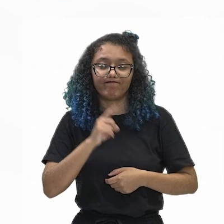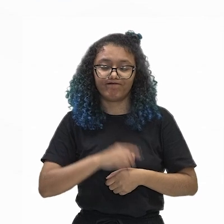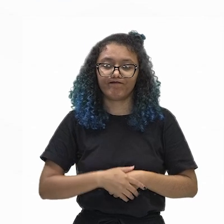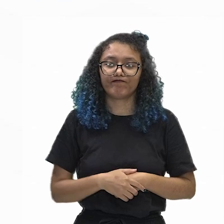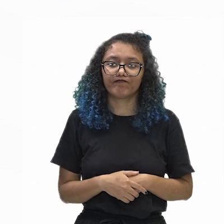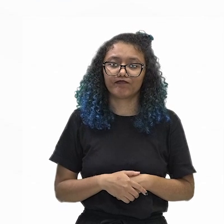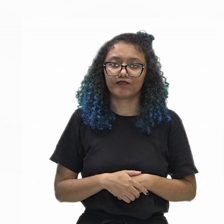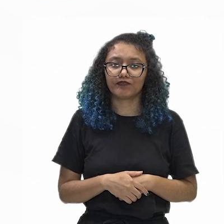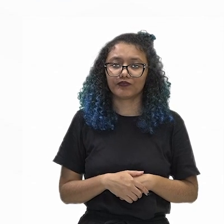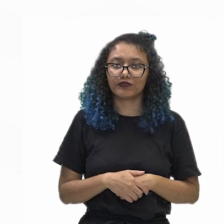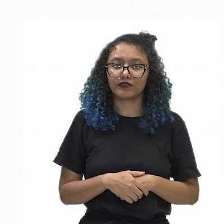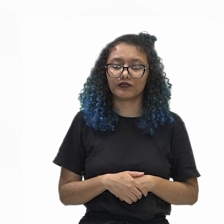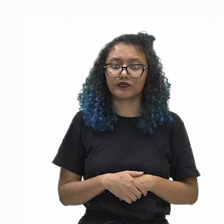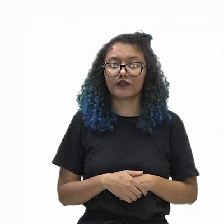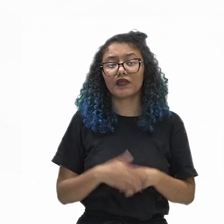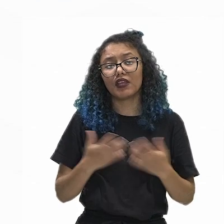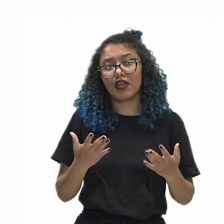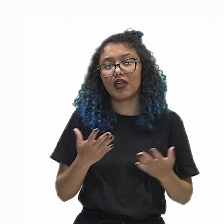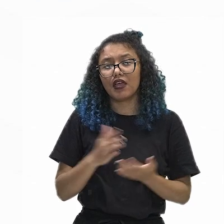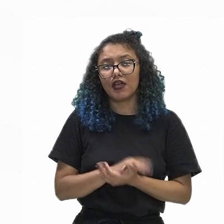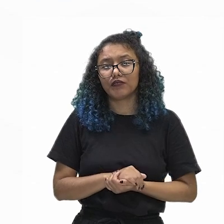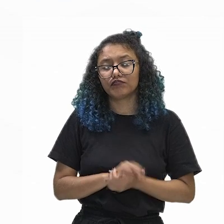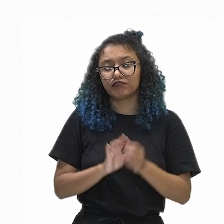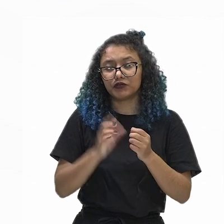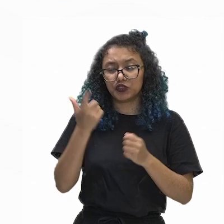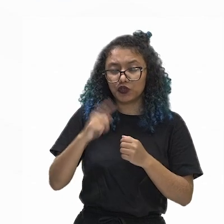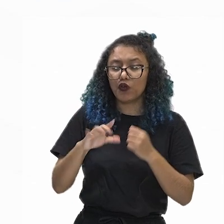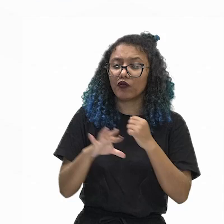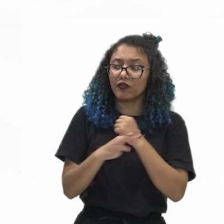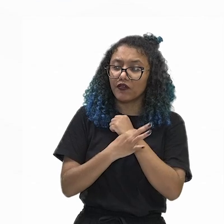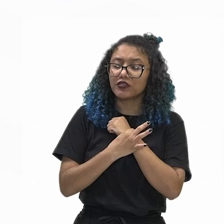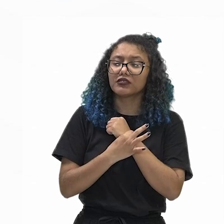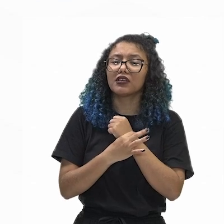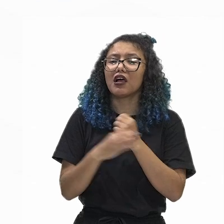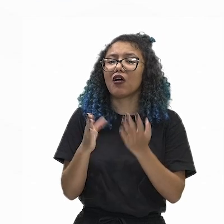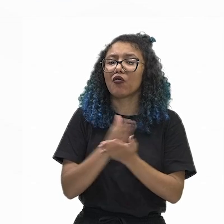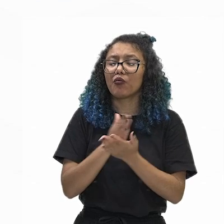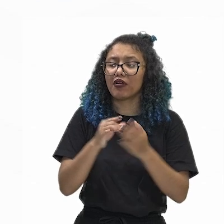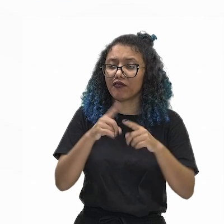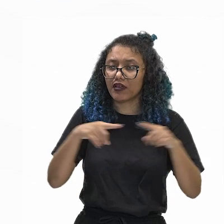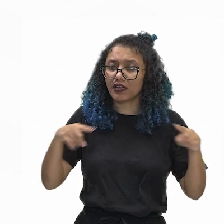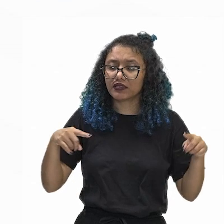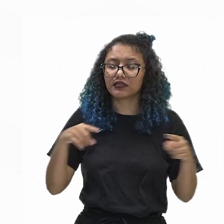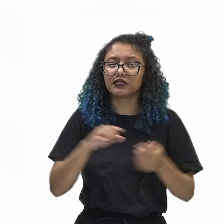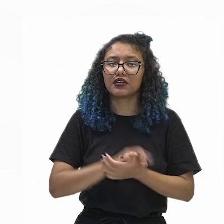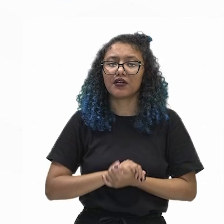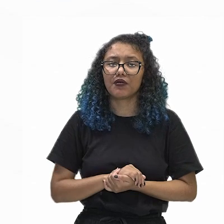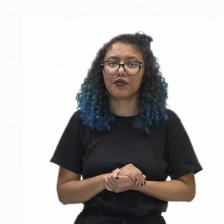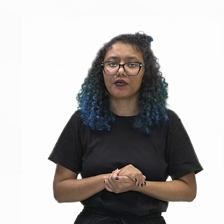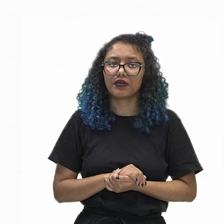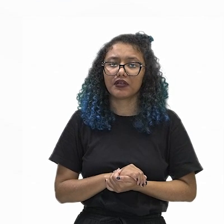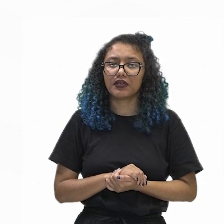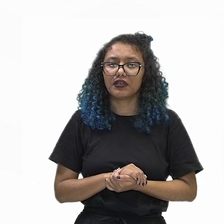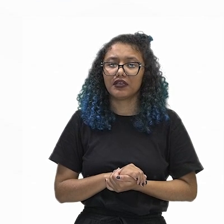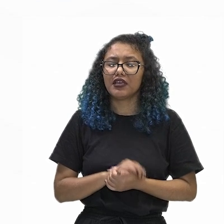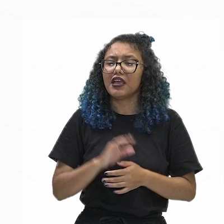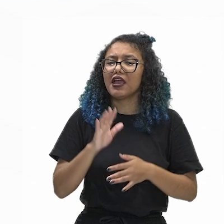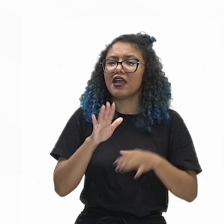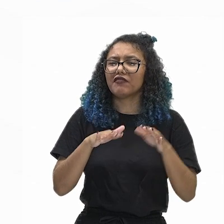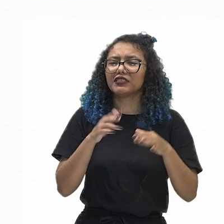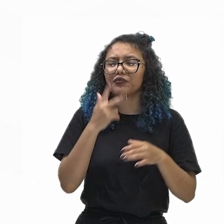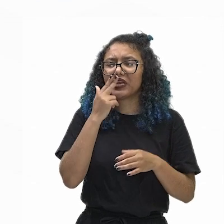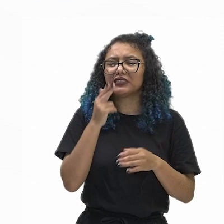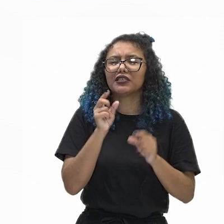nós reforçamos que essa é apenas uma das variações e que por muito tempo ficou como se fosse a